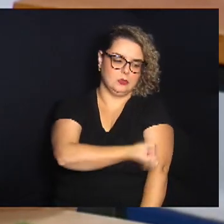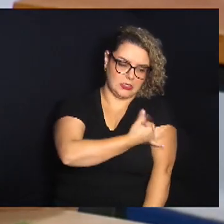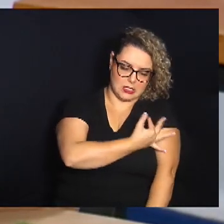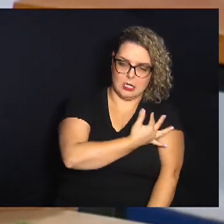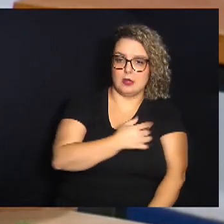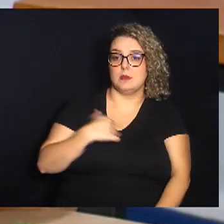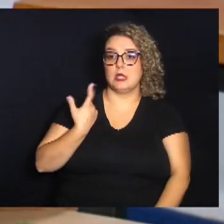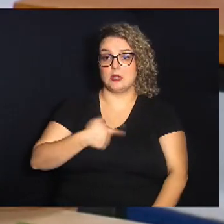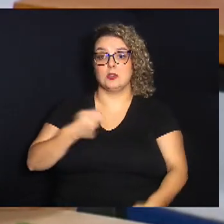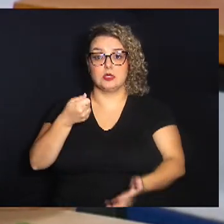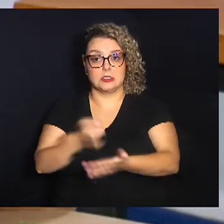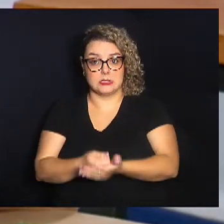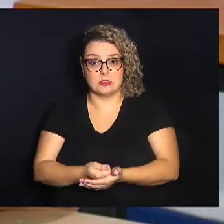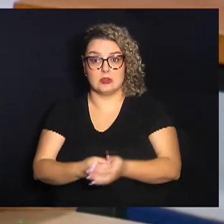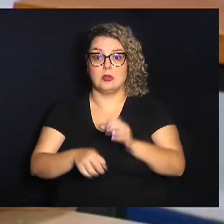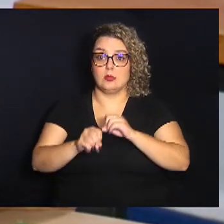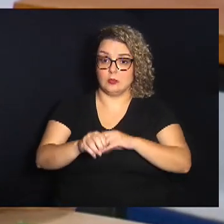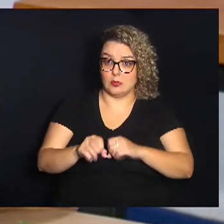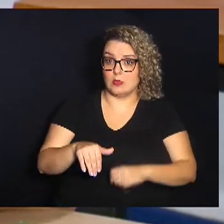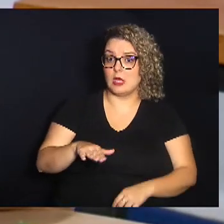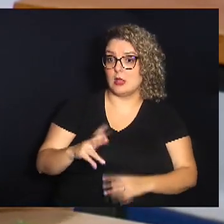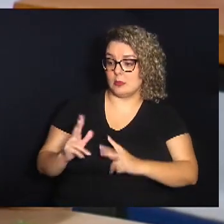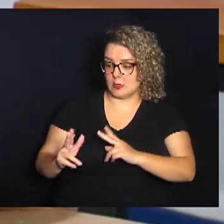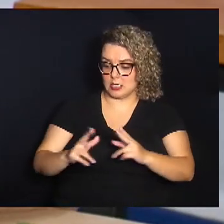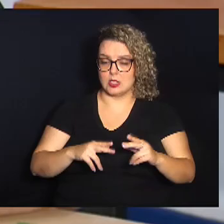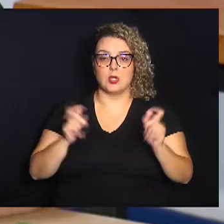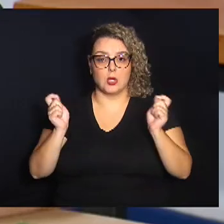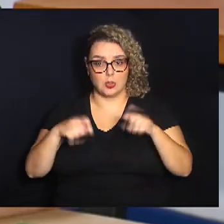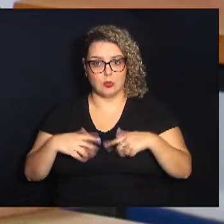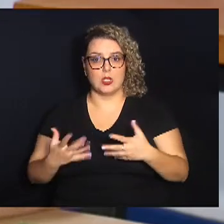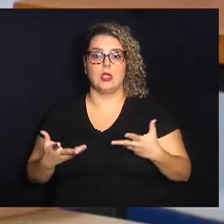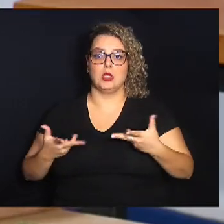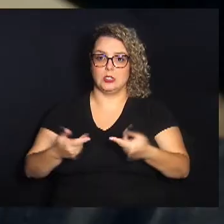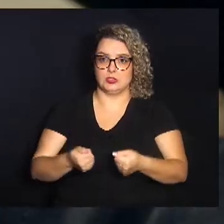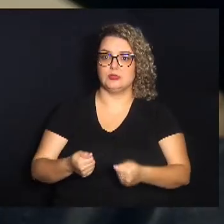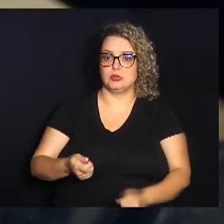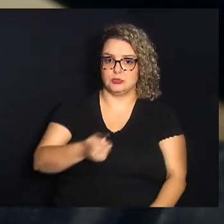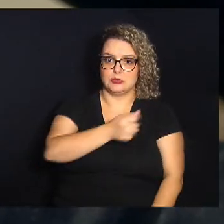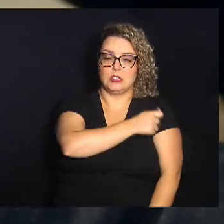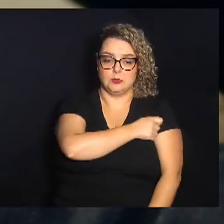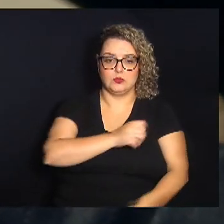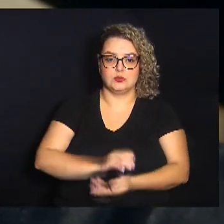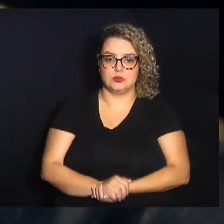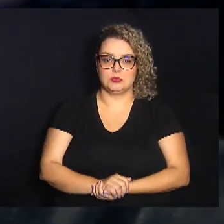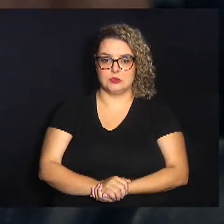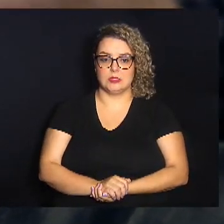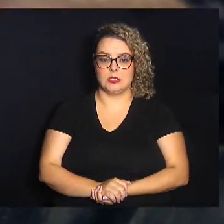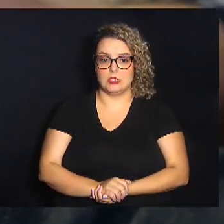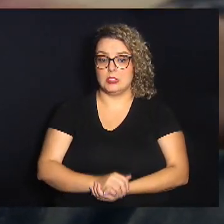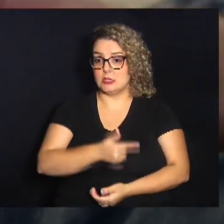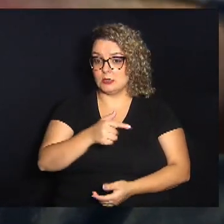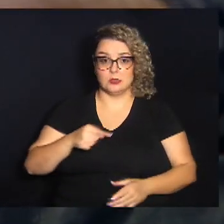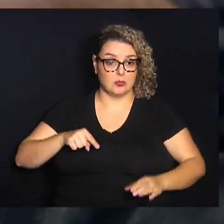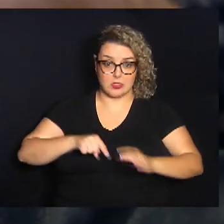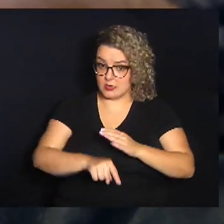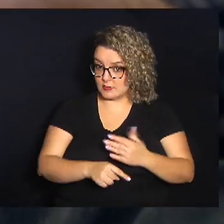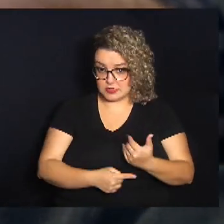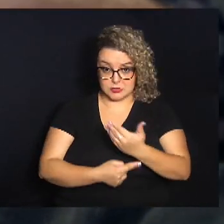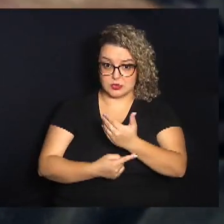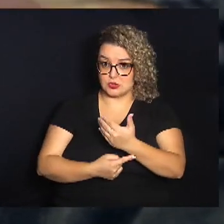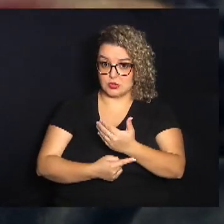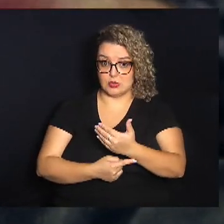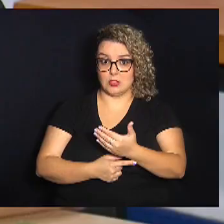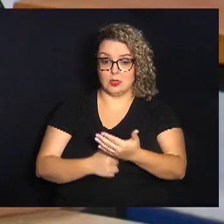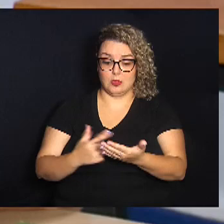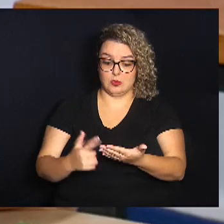que a gente garanta uma educação mais uniforme possível a todos os estudantes. Nem os avanços tecnológicos tiram o papel do